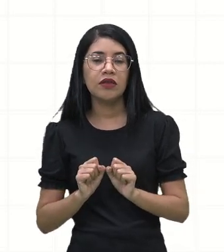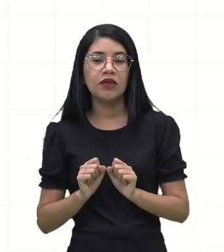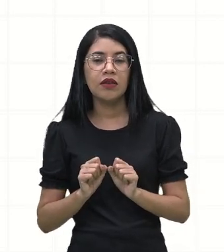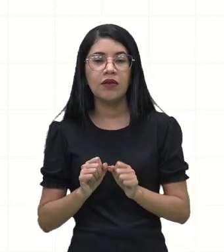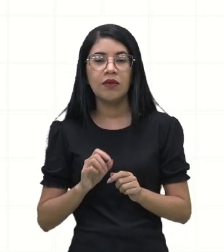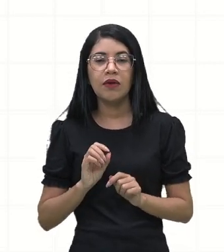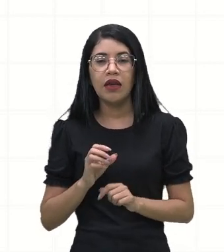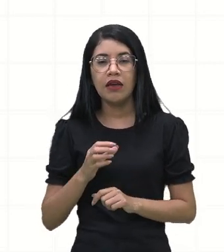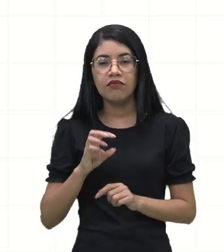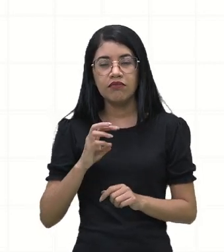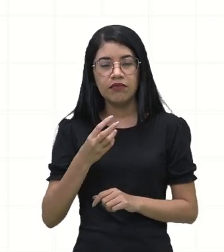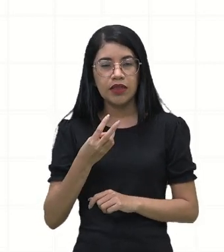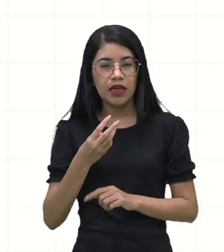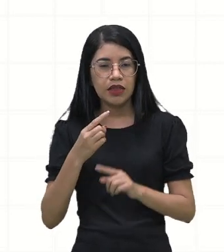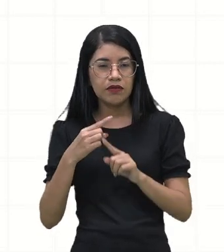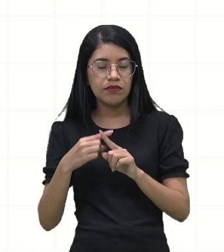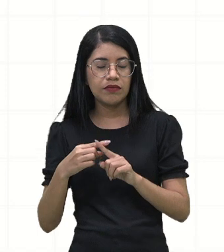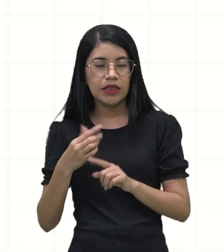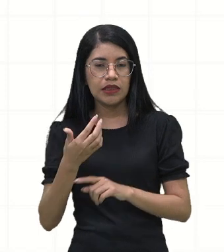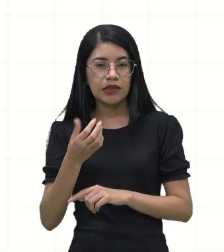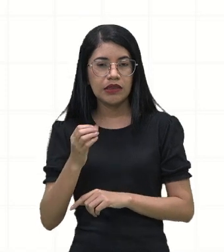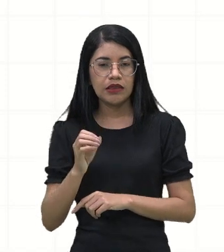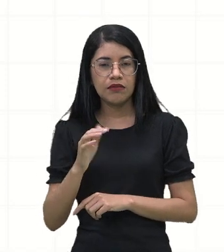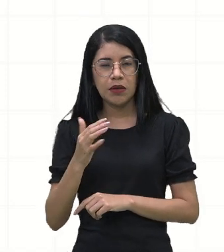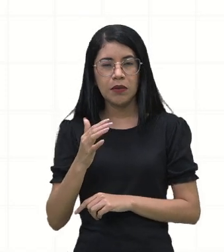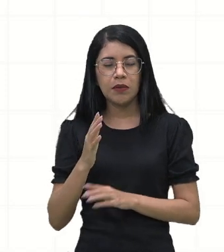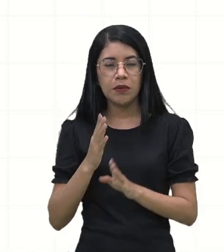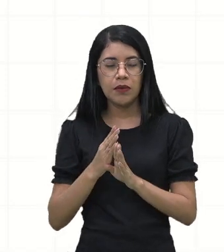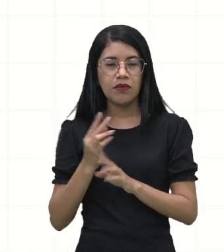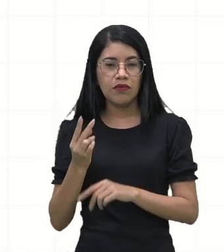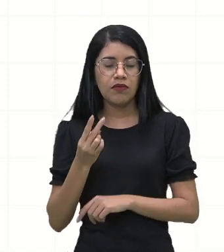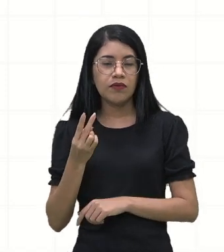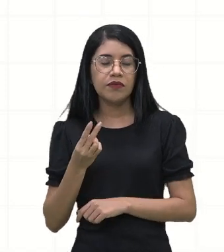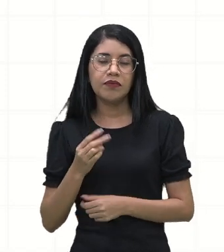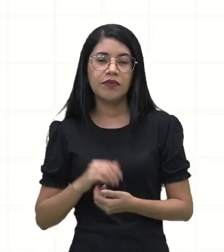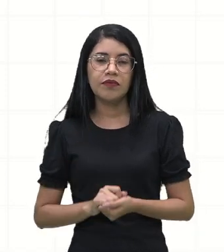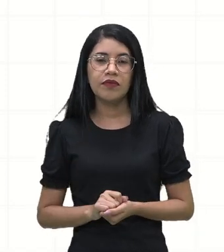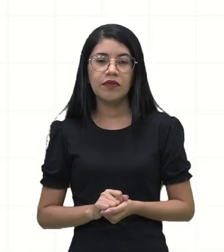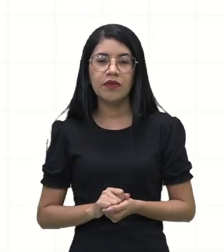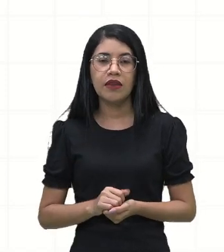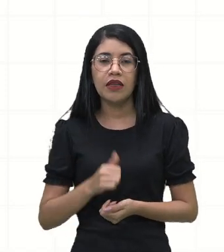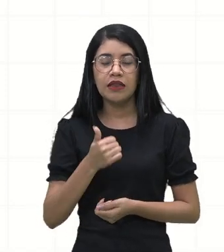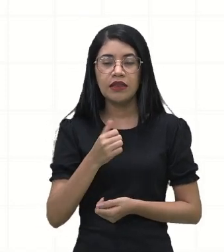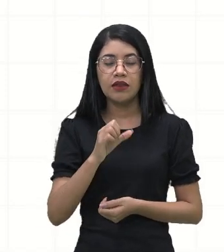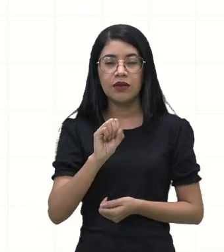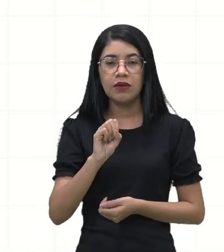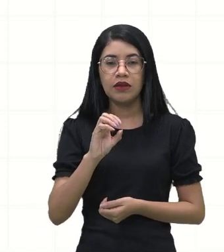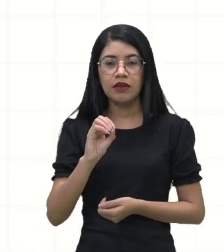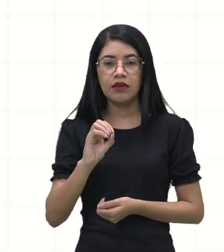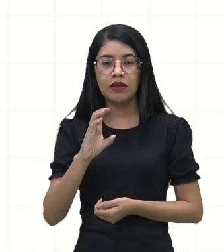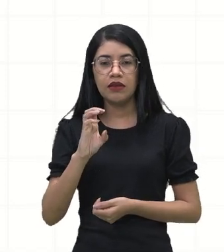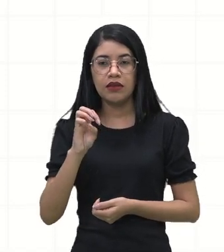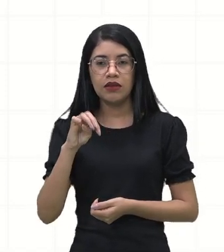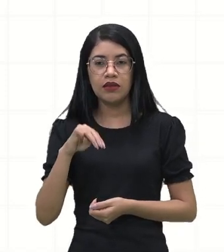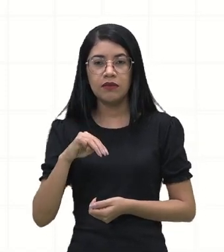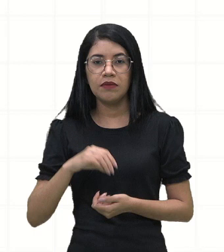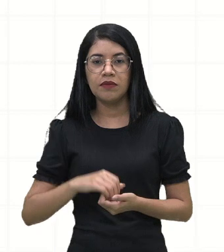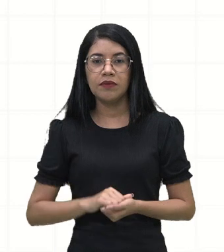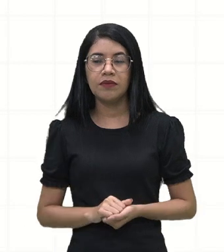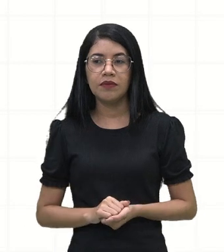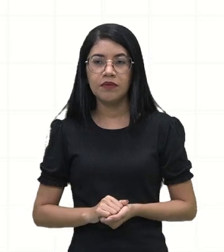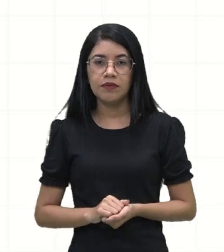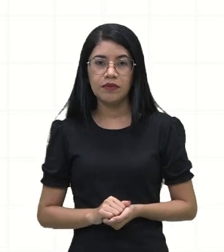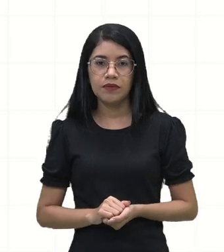para 3, né? Para termos aqui um valor aproximado. 3 vezes 6, 18, 180 centímetros.